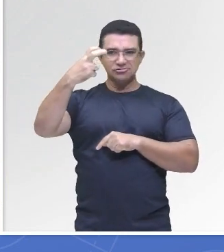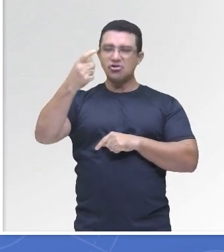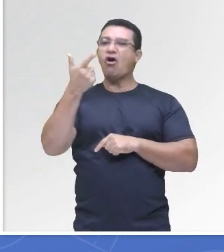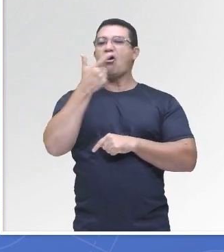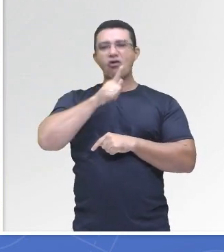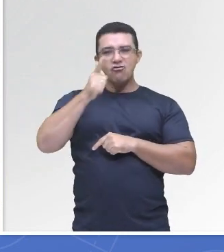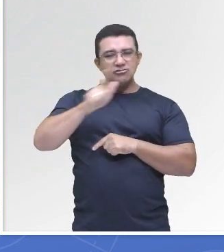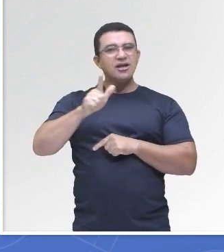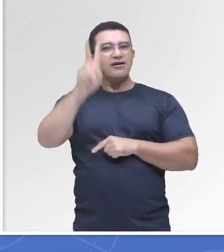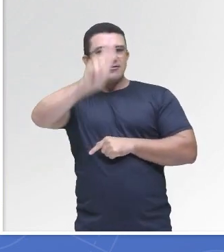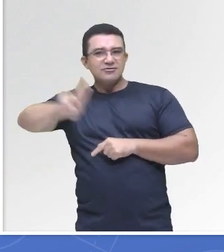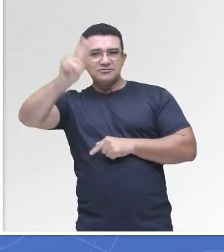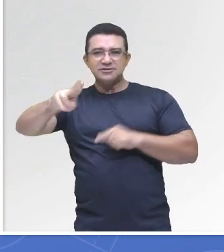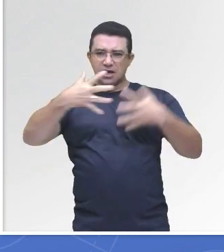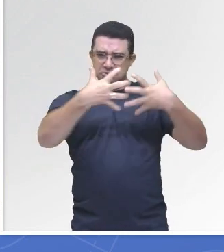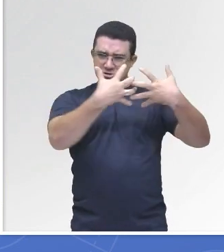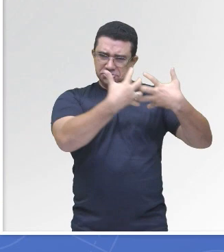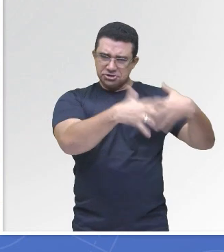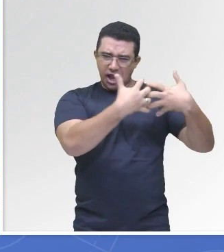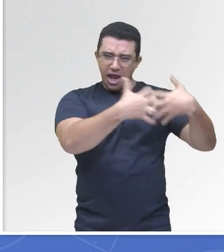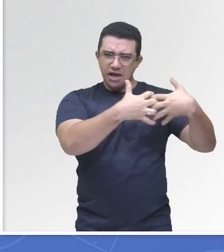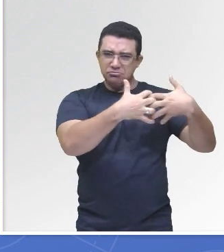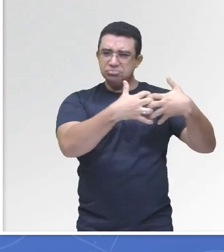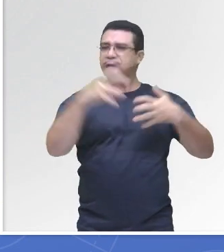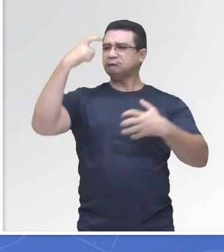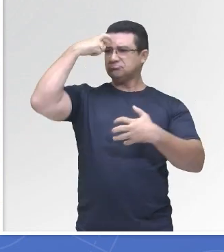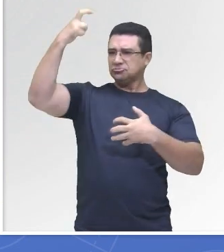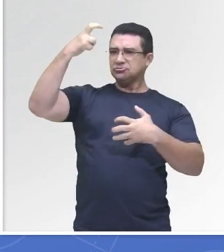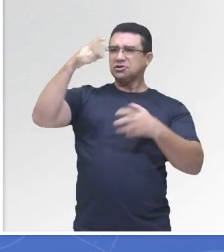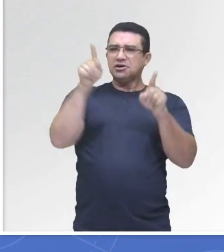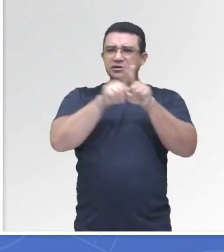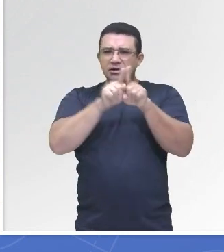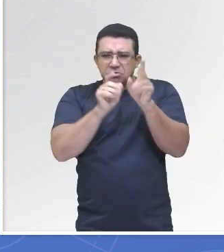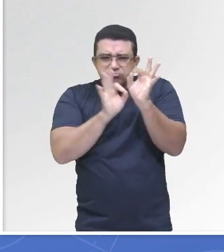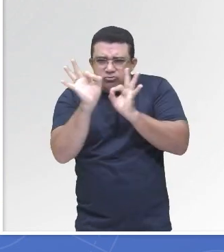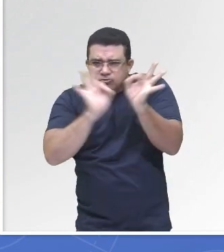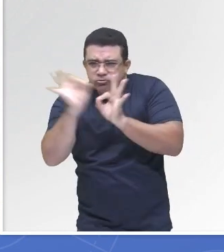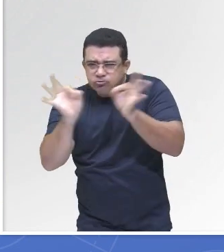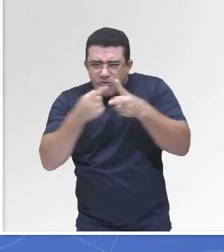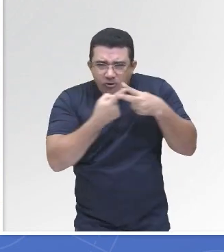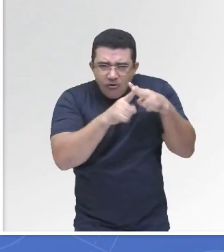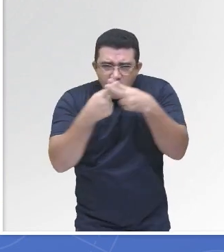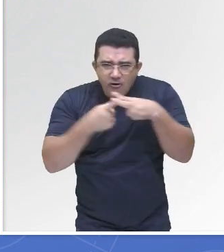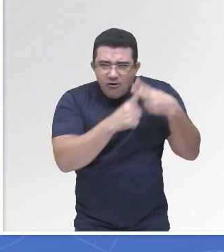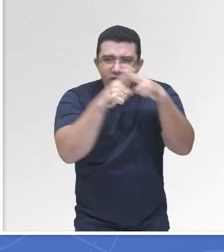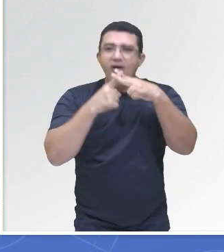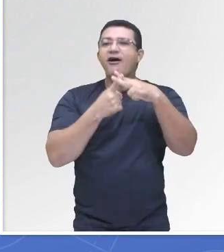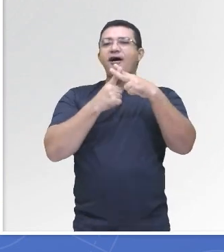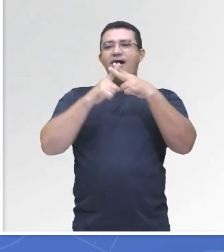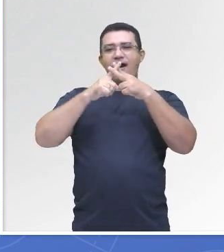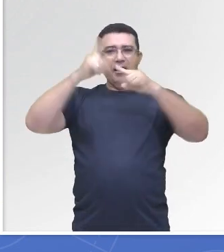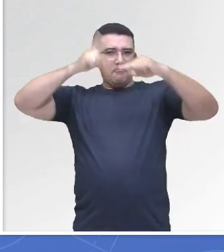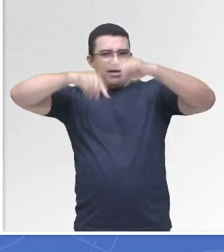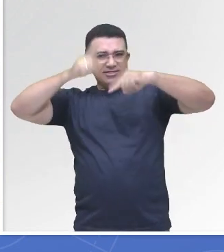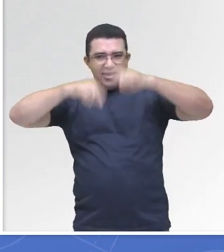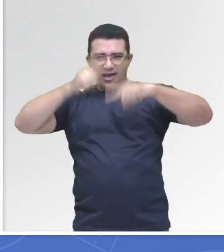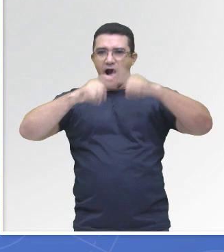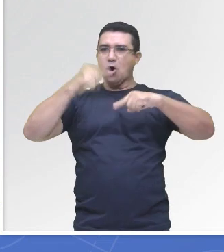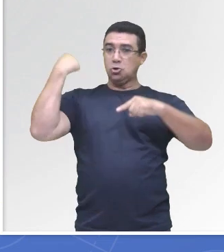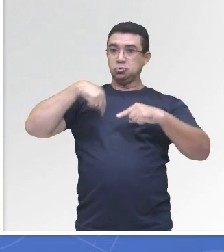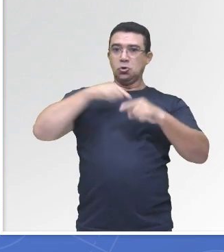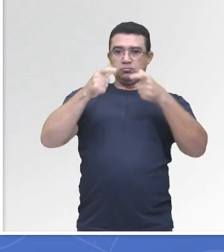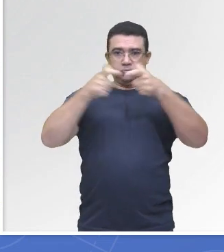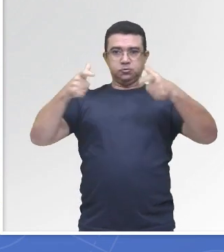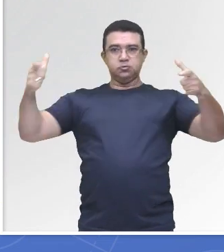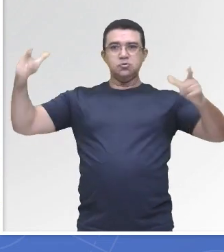nosso cérebro, a nossa inteligência e construir ferramentas que fez com que a gente ocupasse de um canto a outro